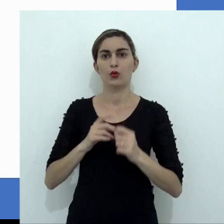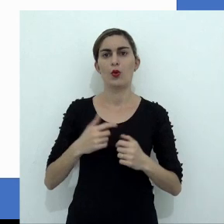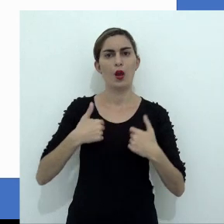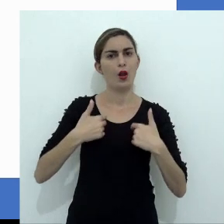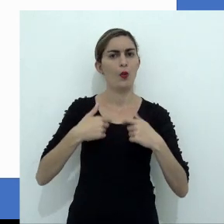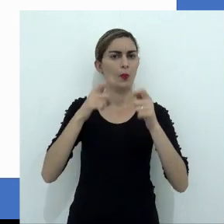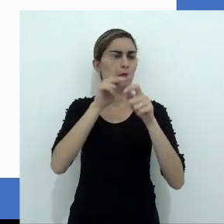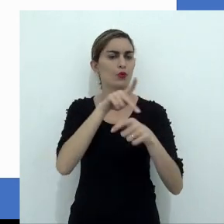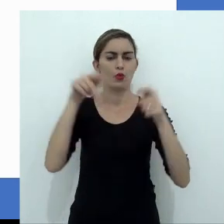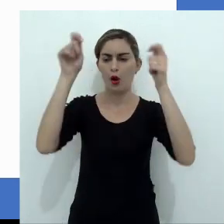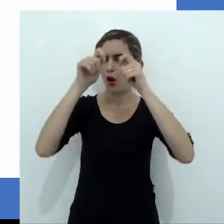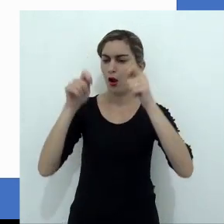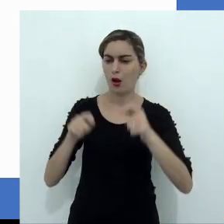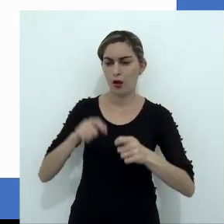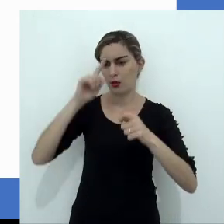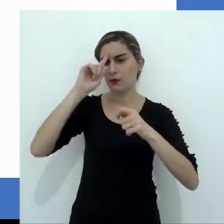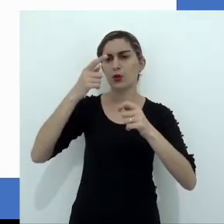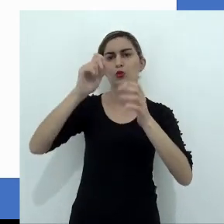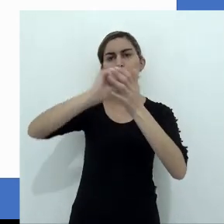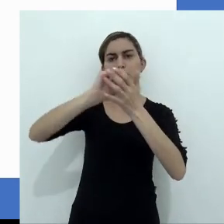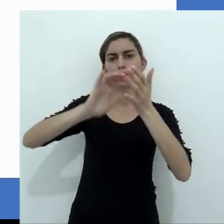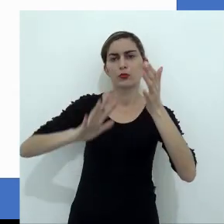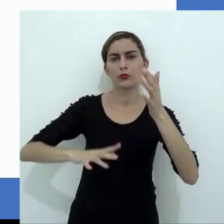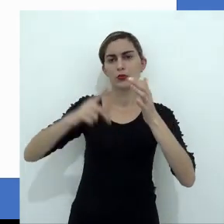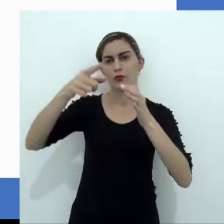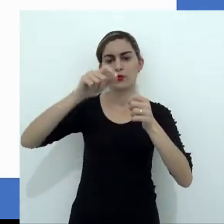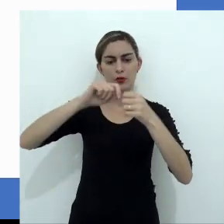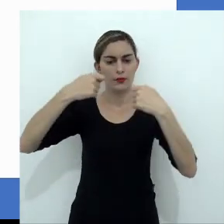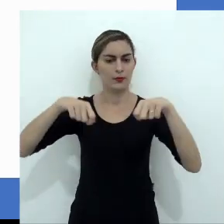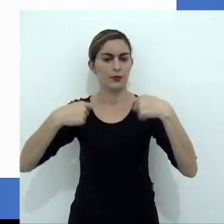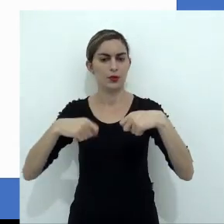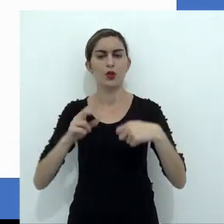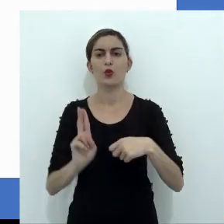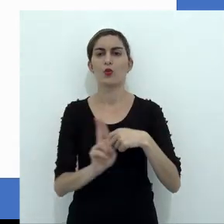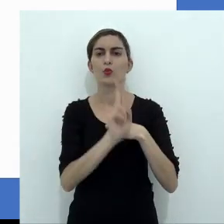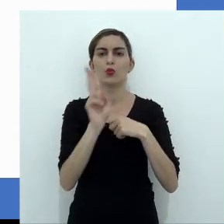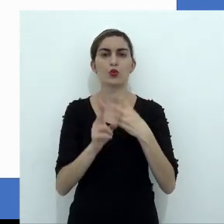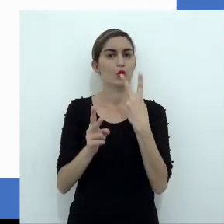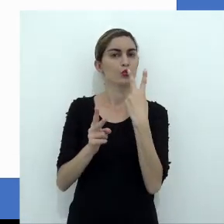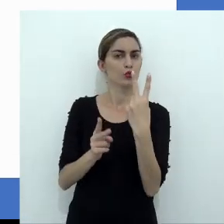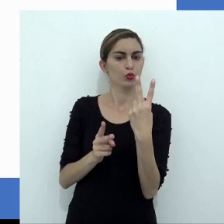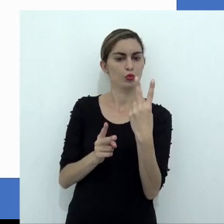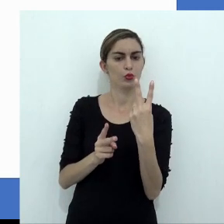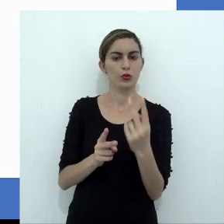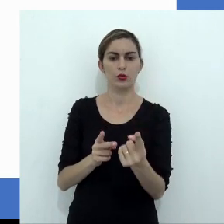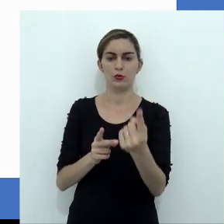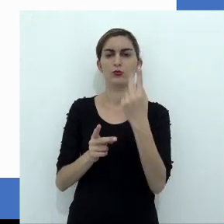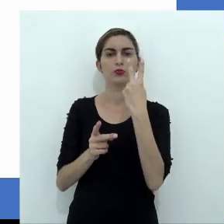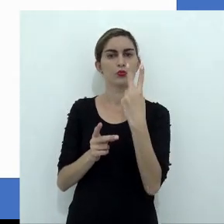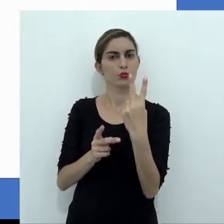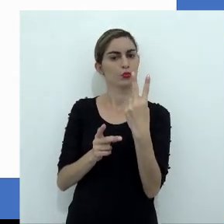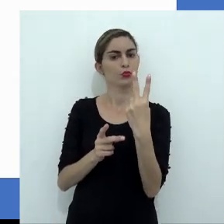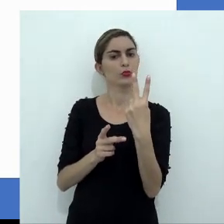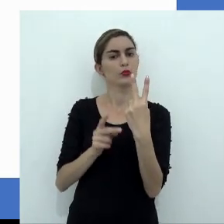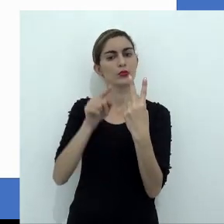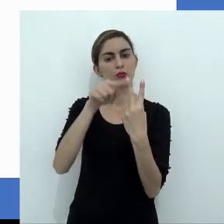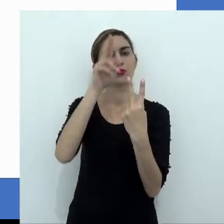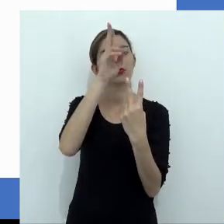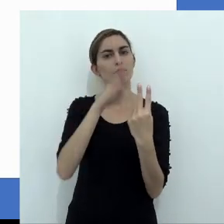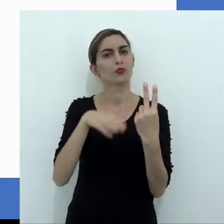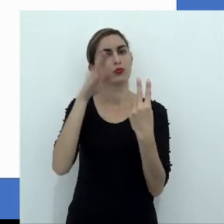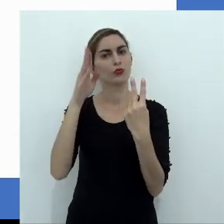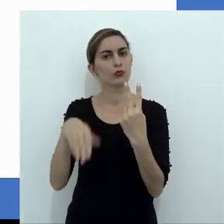professora de artes mandou uma atividade para você e você vai precisar usar 2 dessas partes da folha que